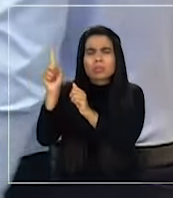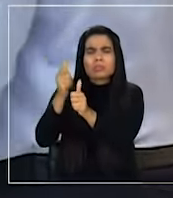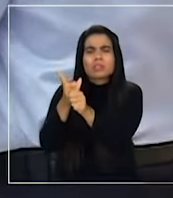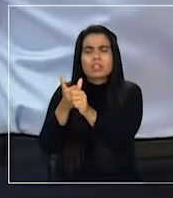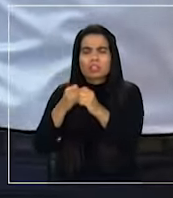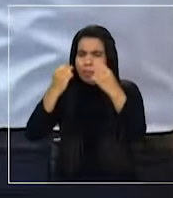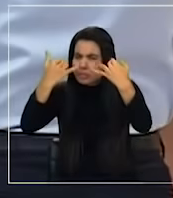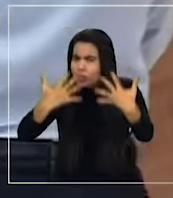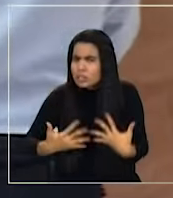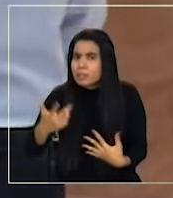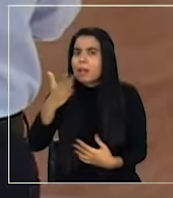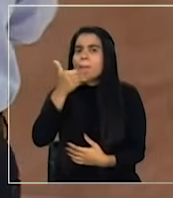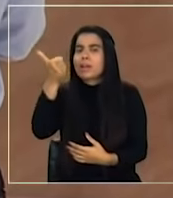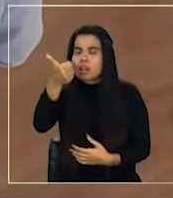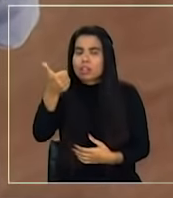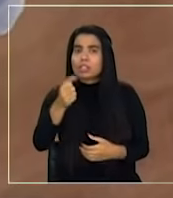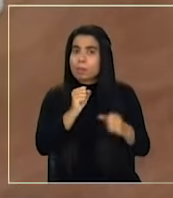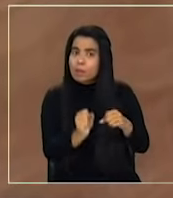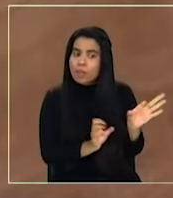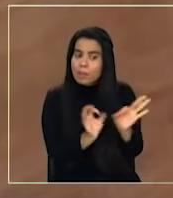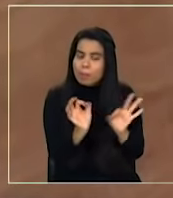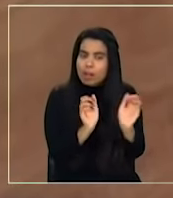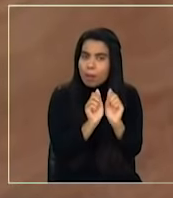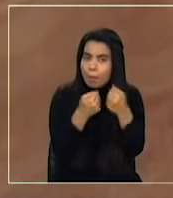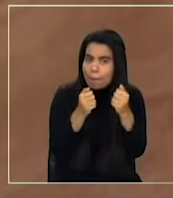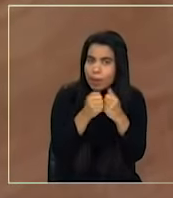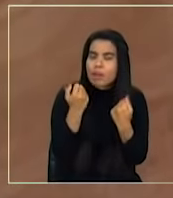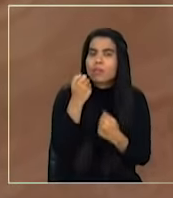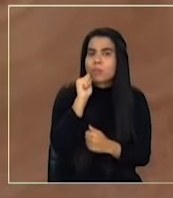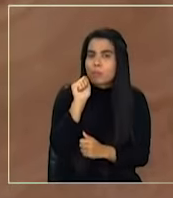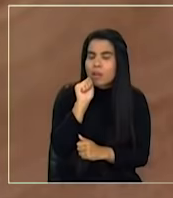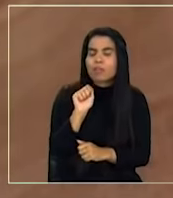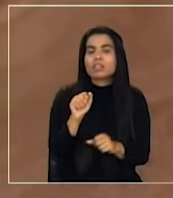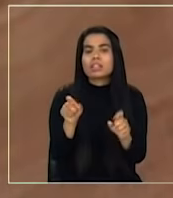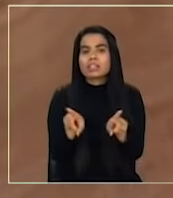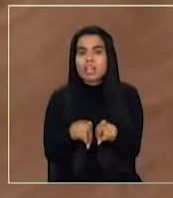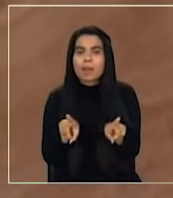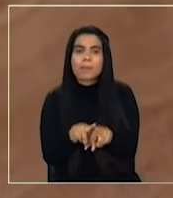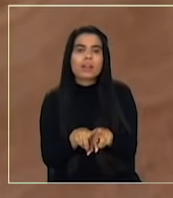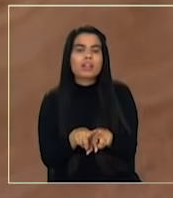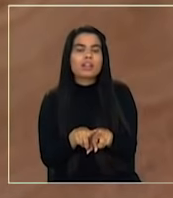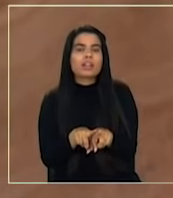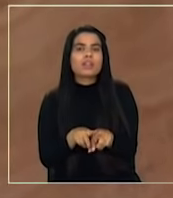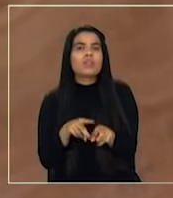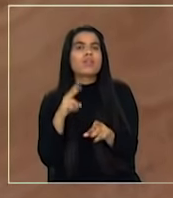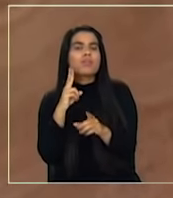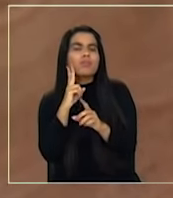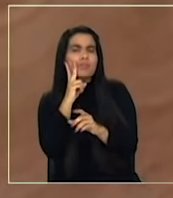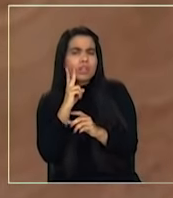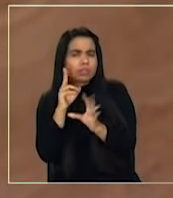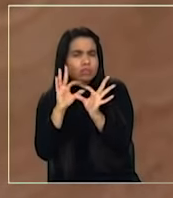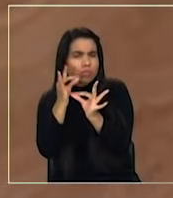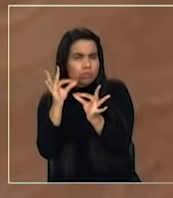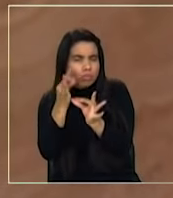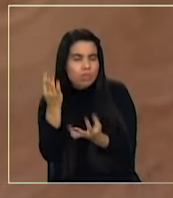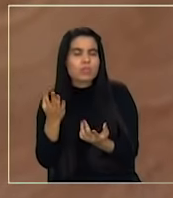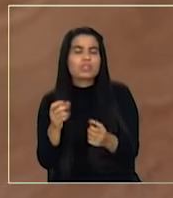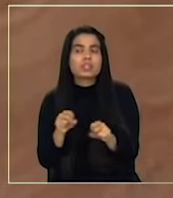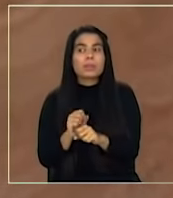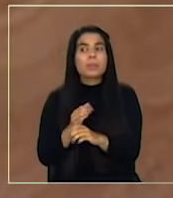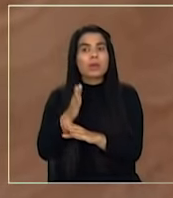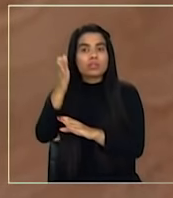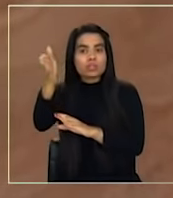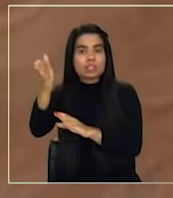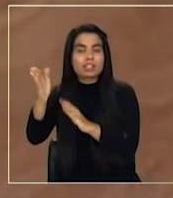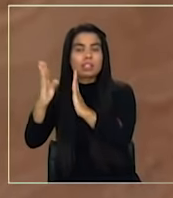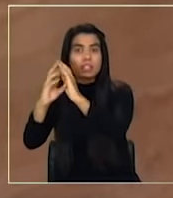o seu vinho, ou se você quiser, a partir deste domingo, você poderá passar na Universal mais próxima e pegar o pão e